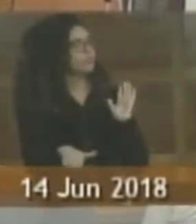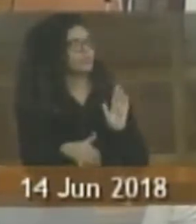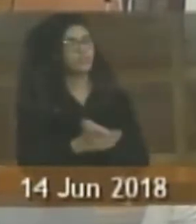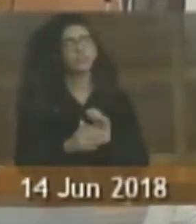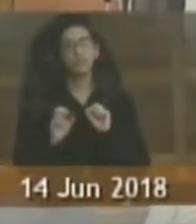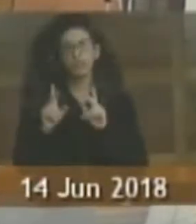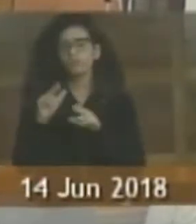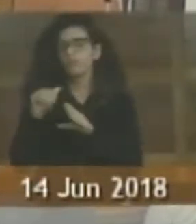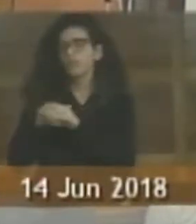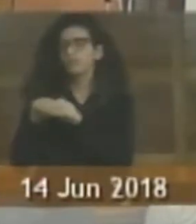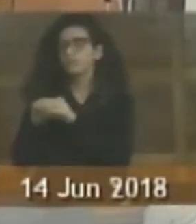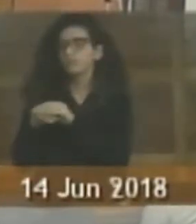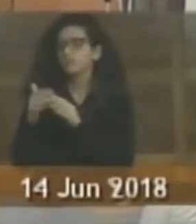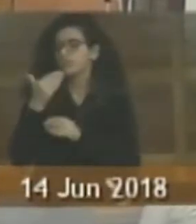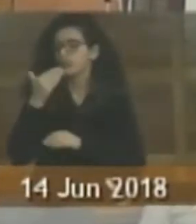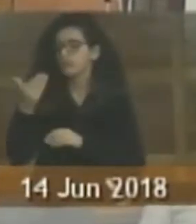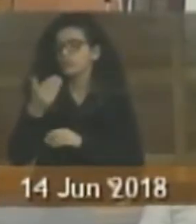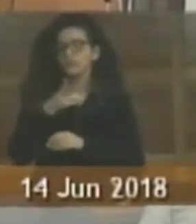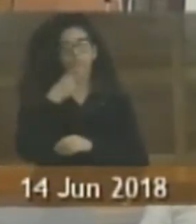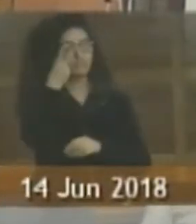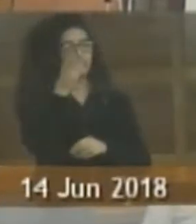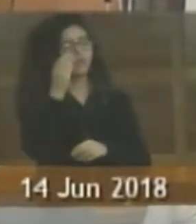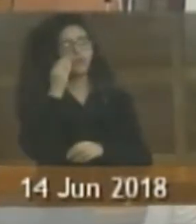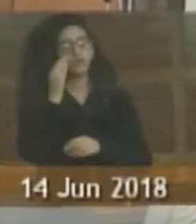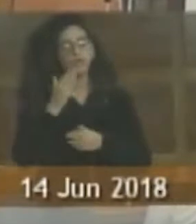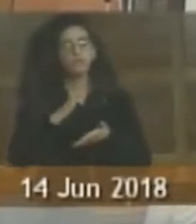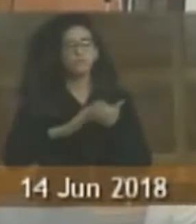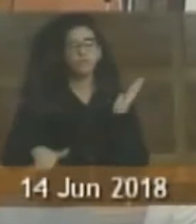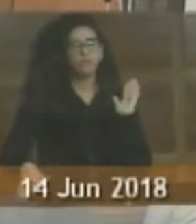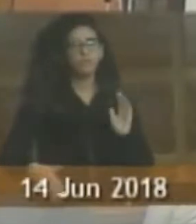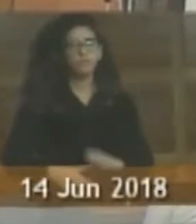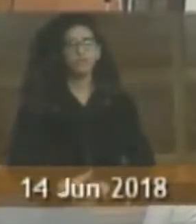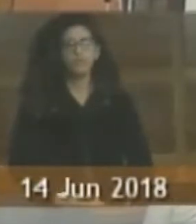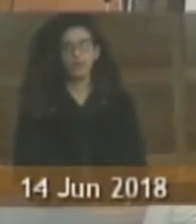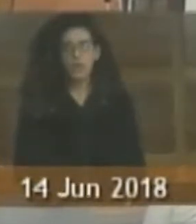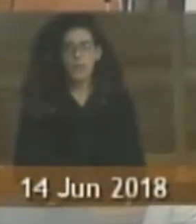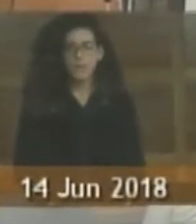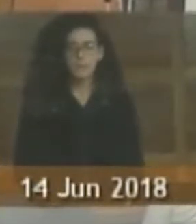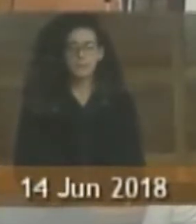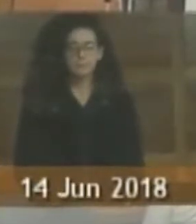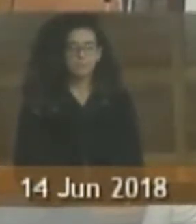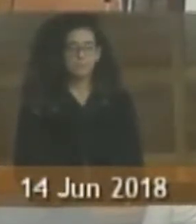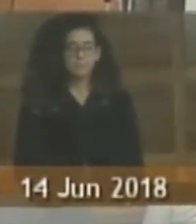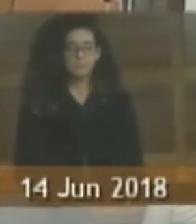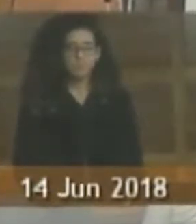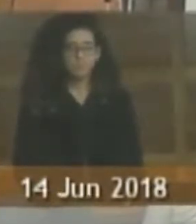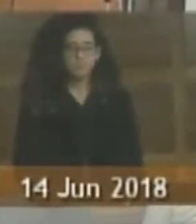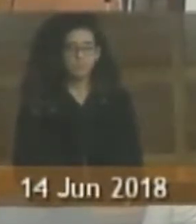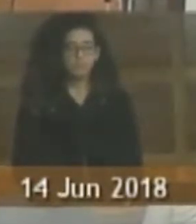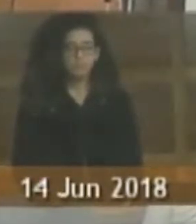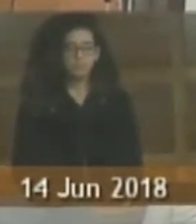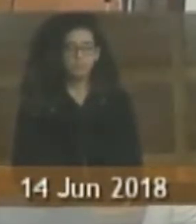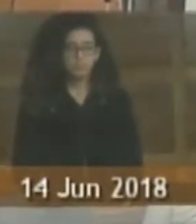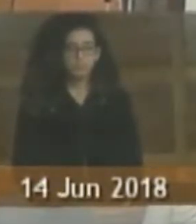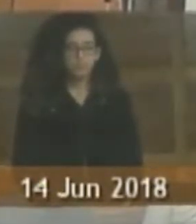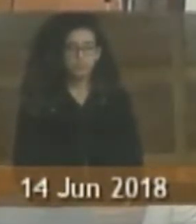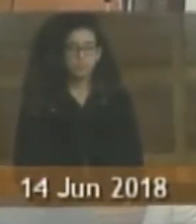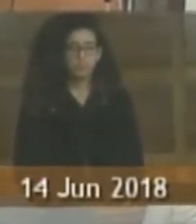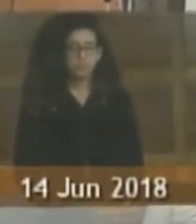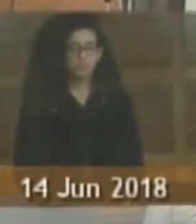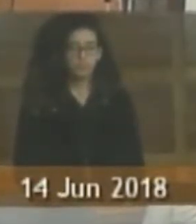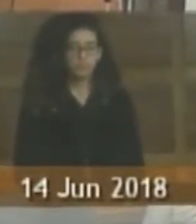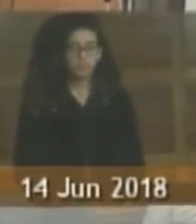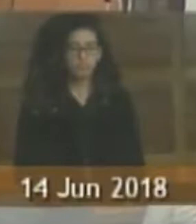Colocar em votação a solicitação verbal do vereador Canindé do Social para que possa ser retirado do plenário. Votação aberta.